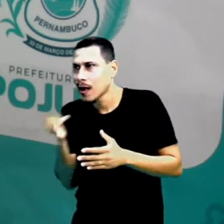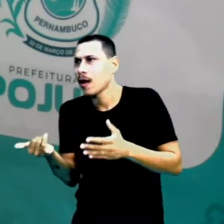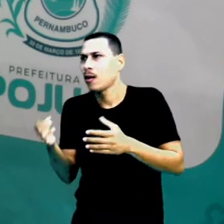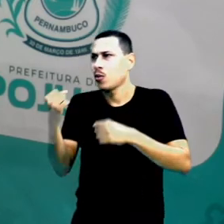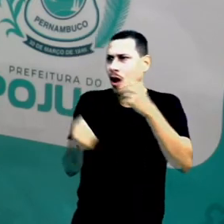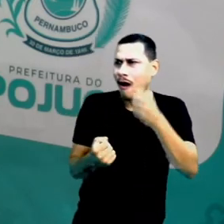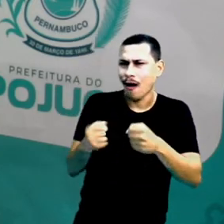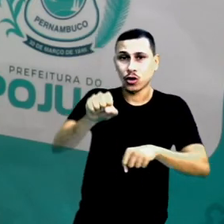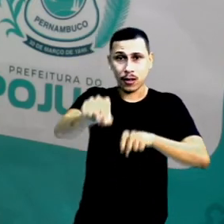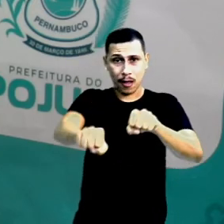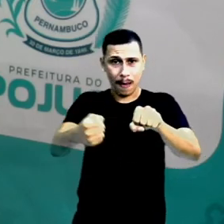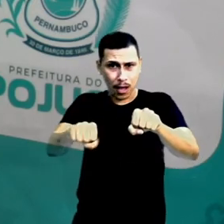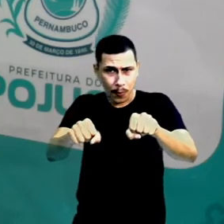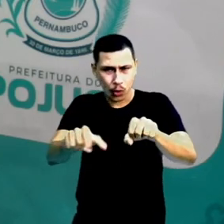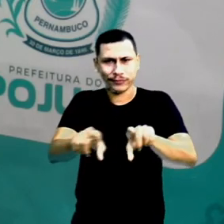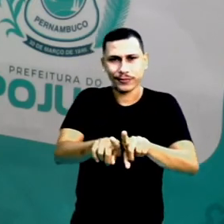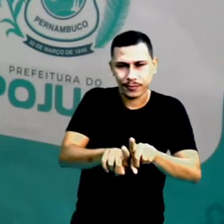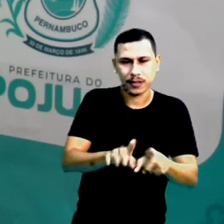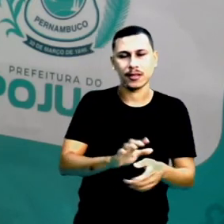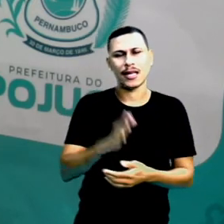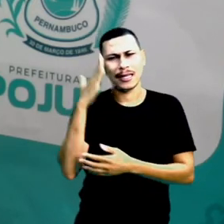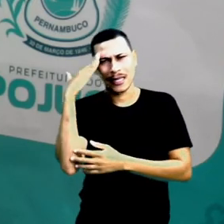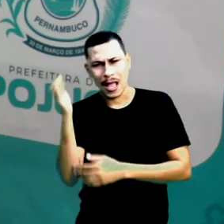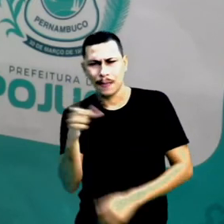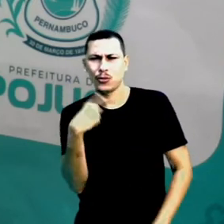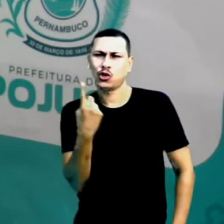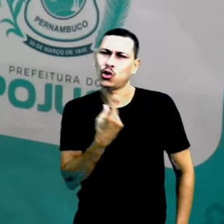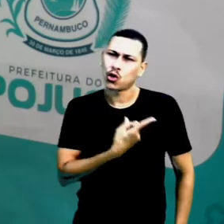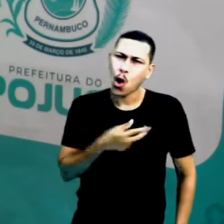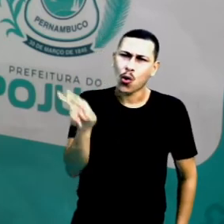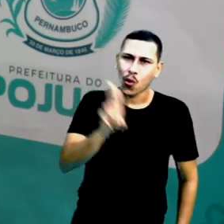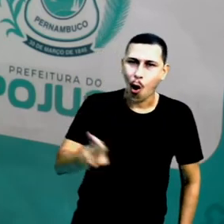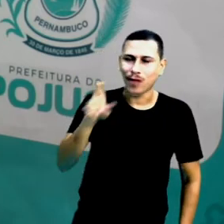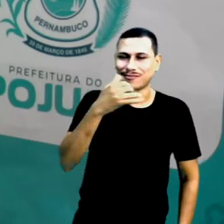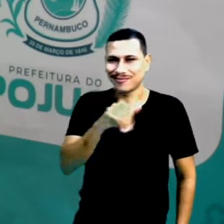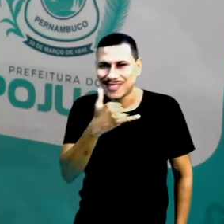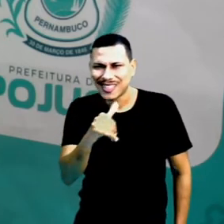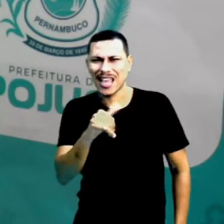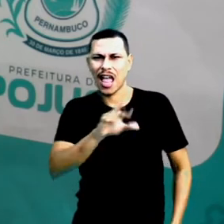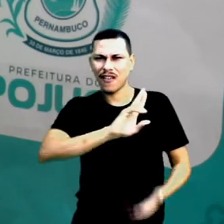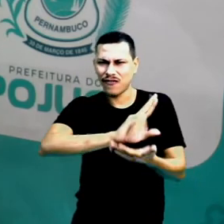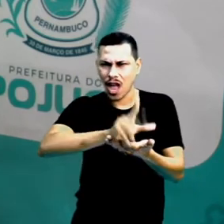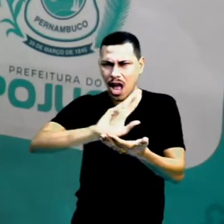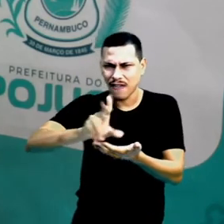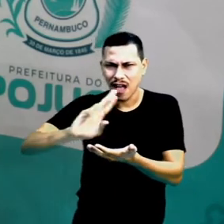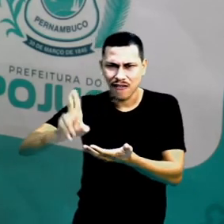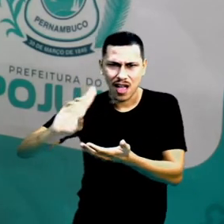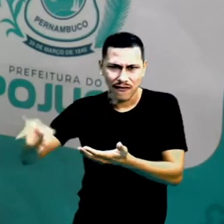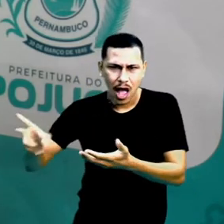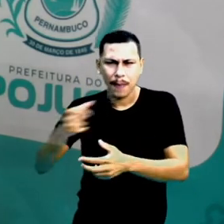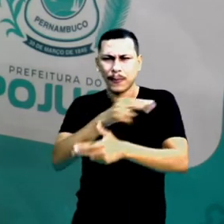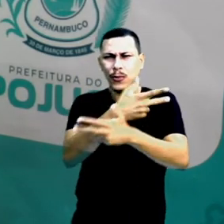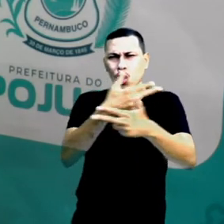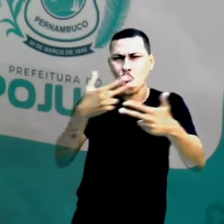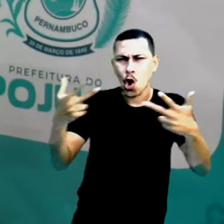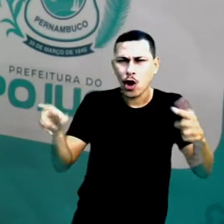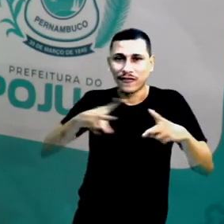na moto? Então a gente sabe que a gente utiliza energias, né, para que esses produtos